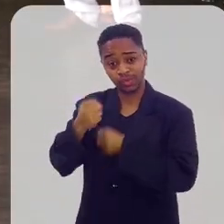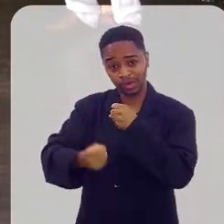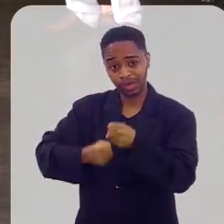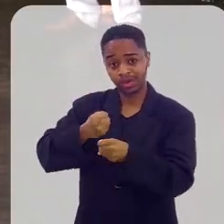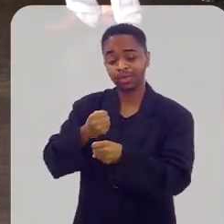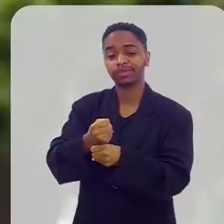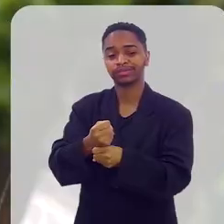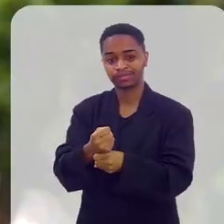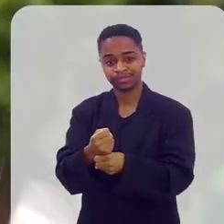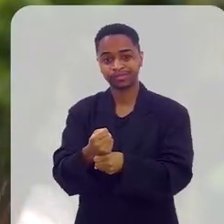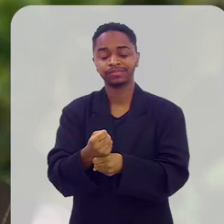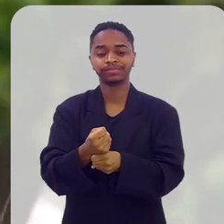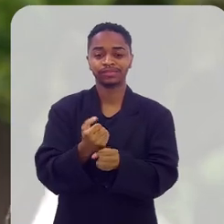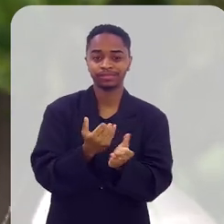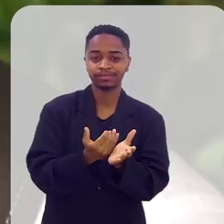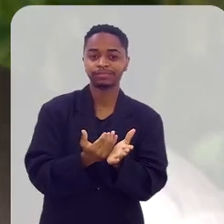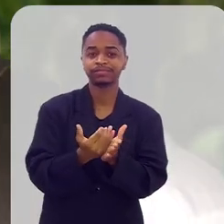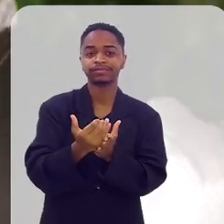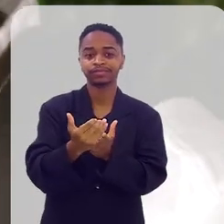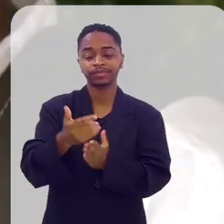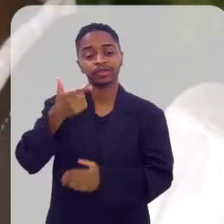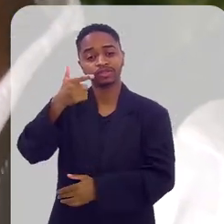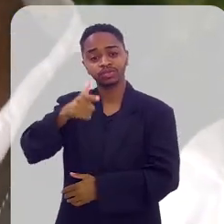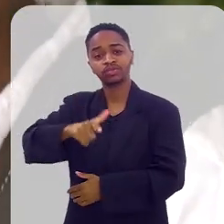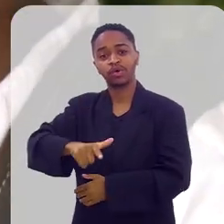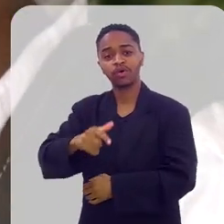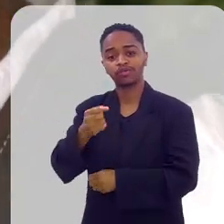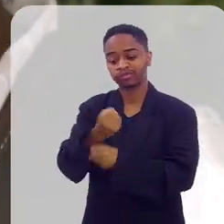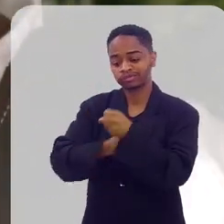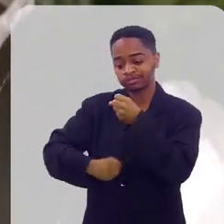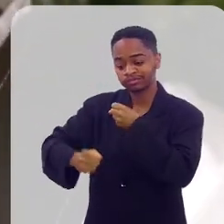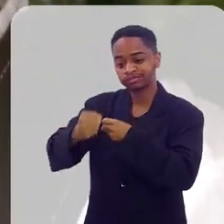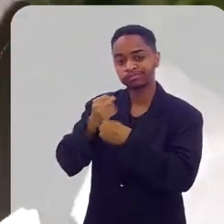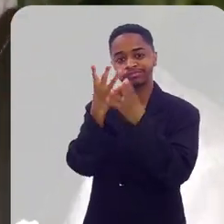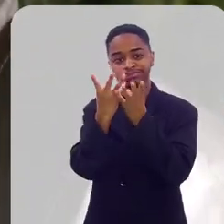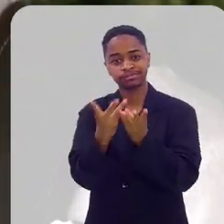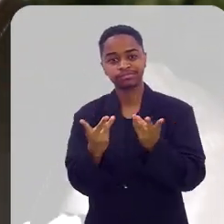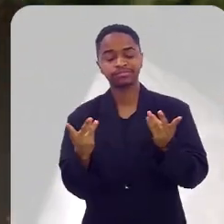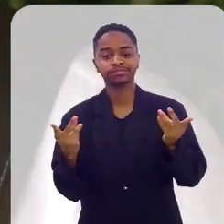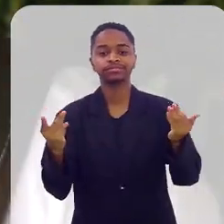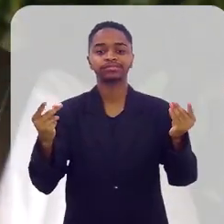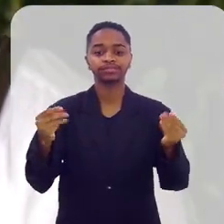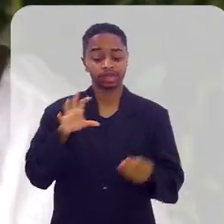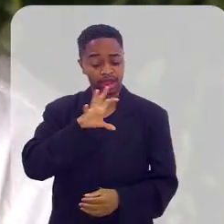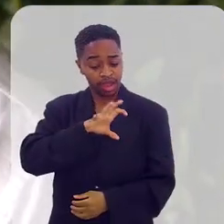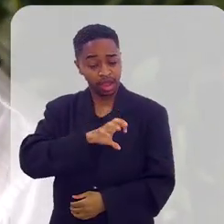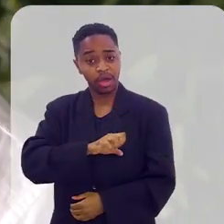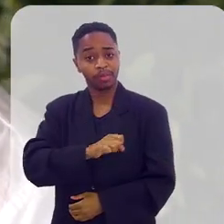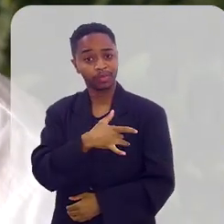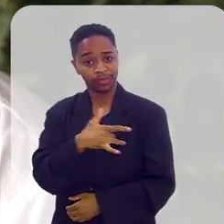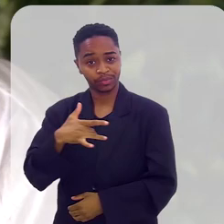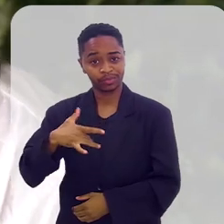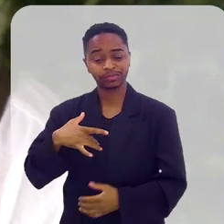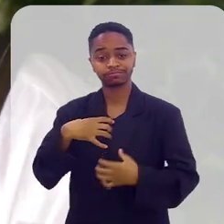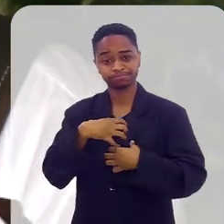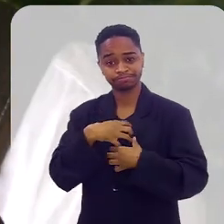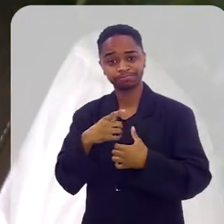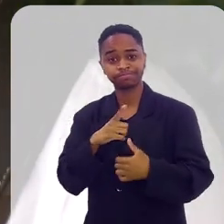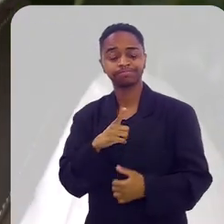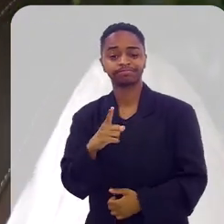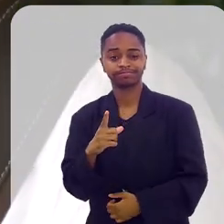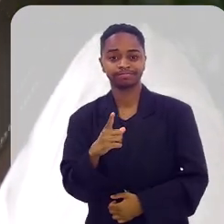já vem, mais um ano se vai, com muito amor e saúde,